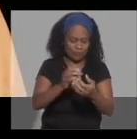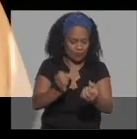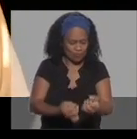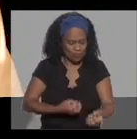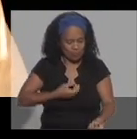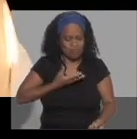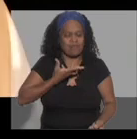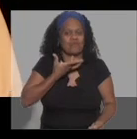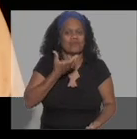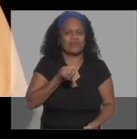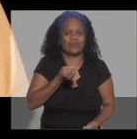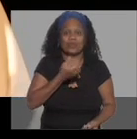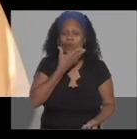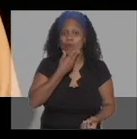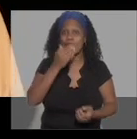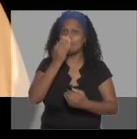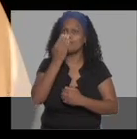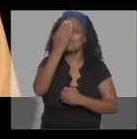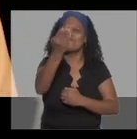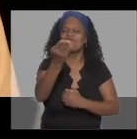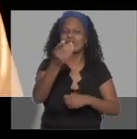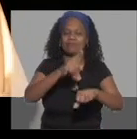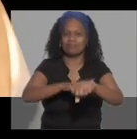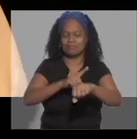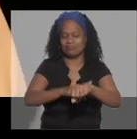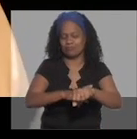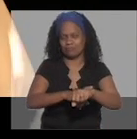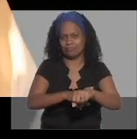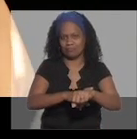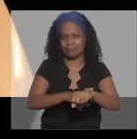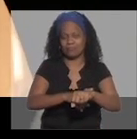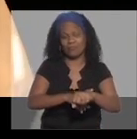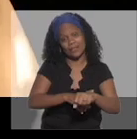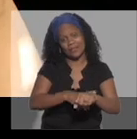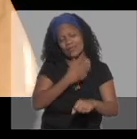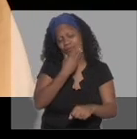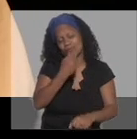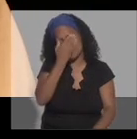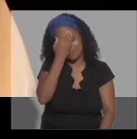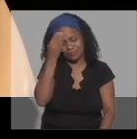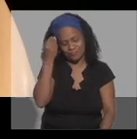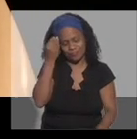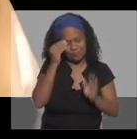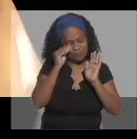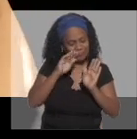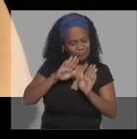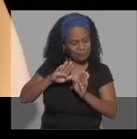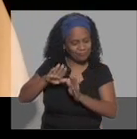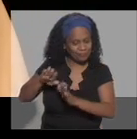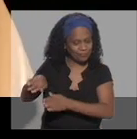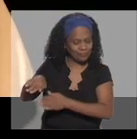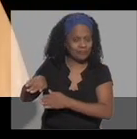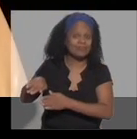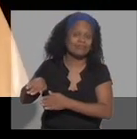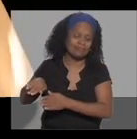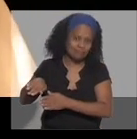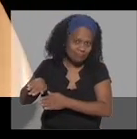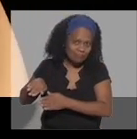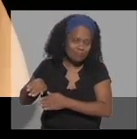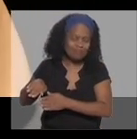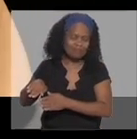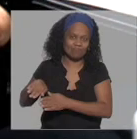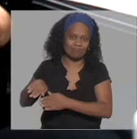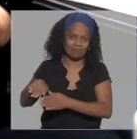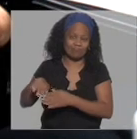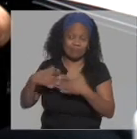poeta enfim um homem à frente de seu tempo é e foi esquecido foi de o lógica mente esquecido